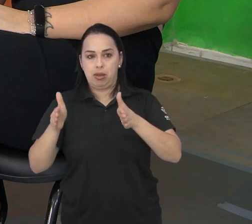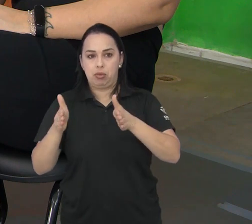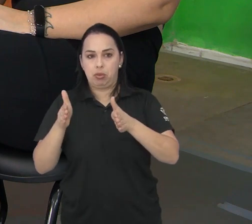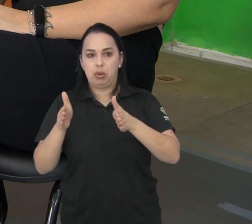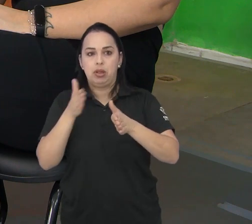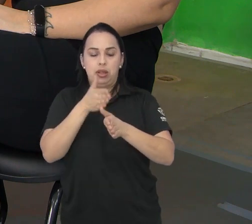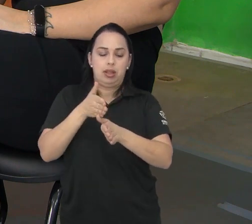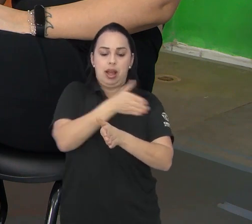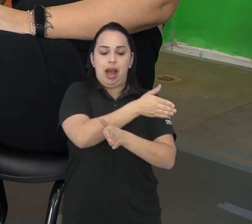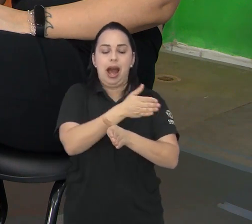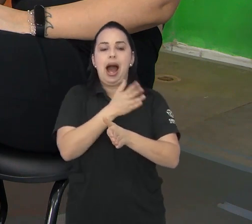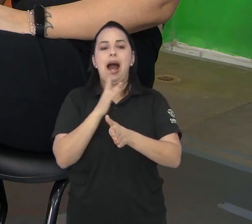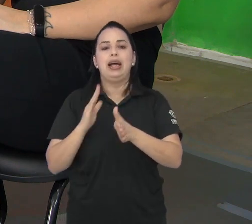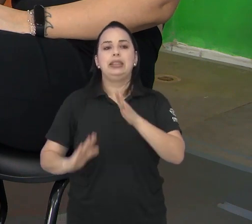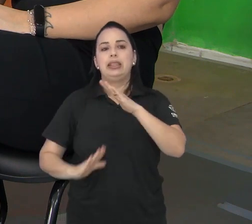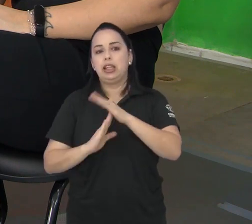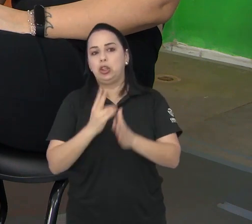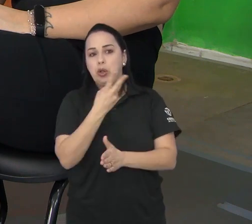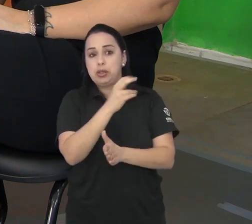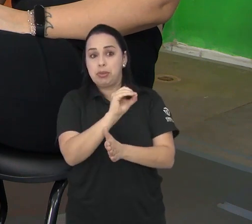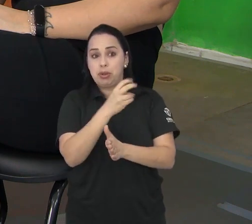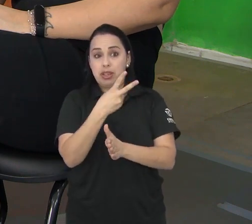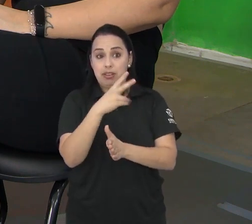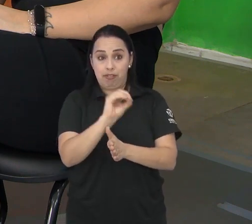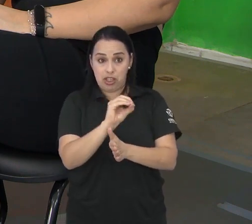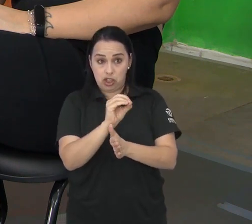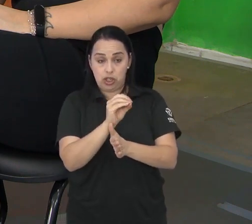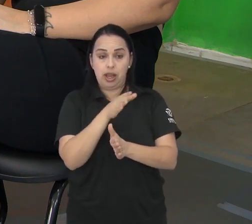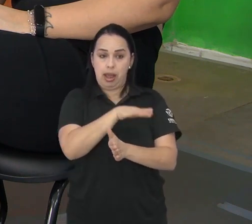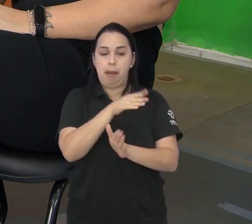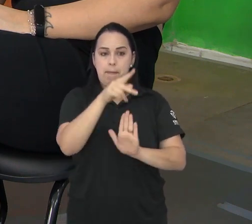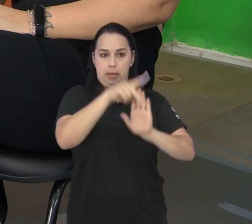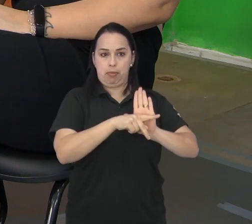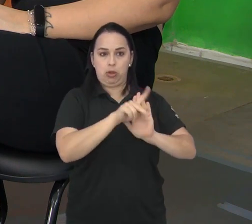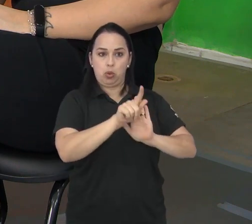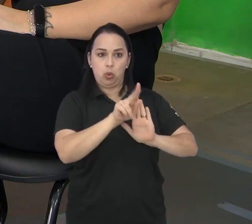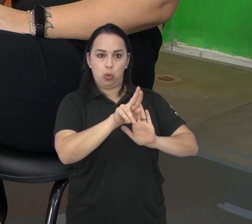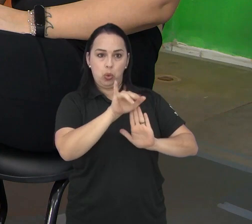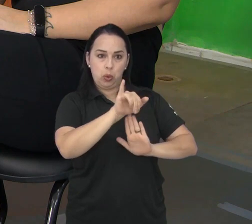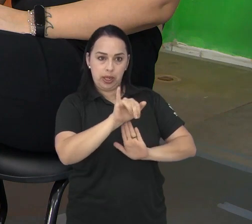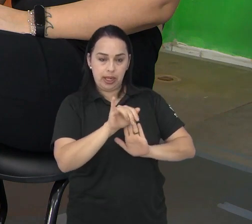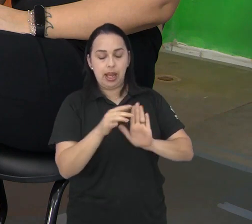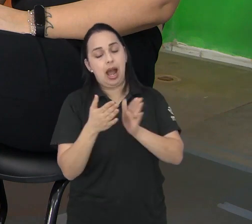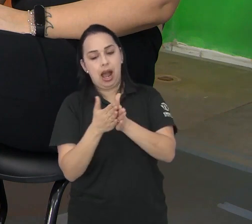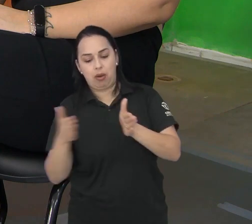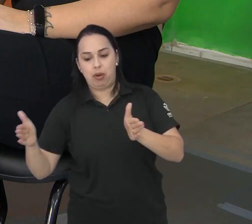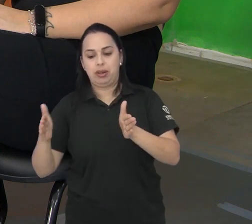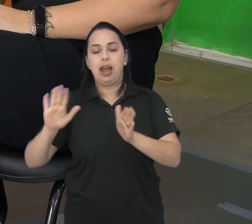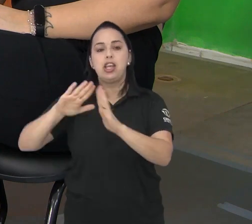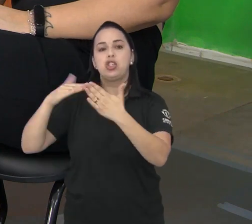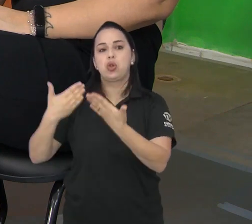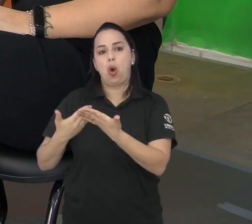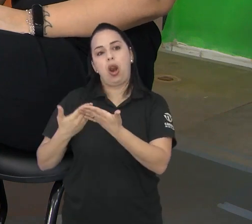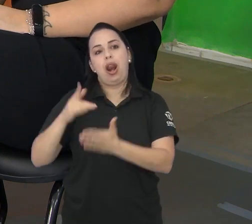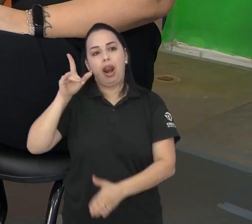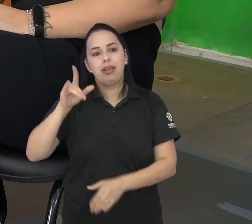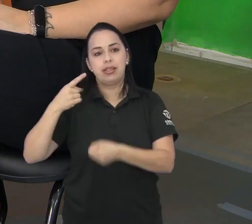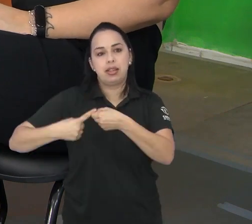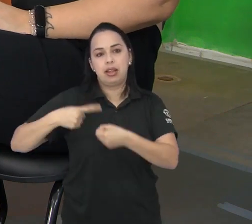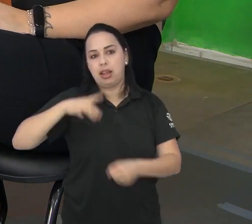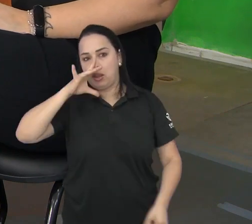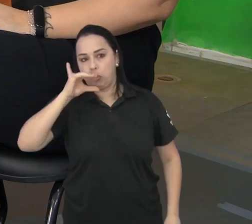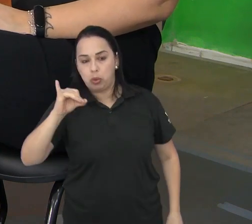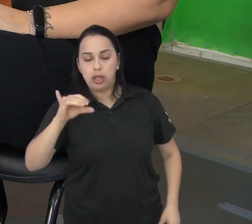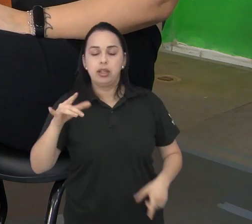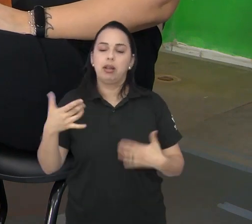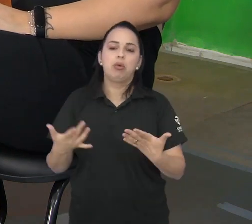da pandemia, ele estava vinculado ao Projeto Guri e hoje está vinculado ao Conservatório de Tatuí. Uhum. Como